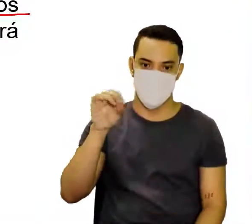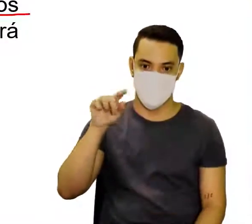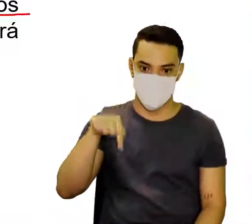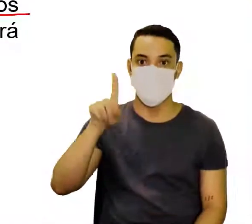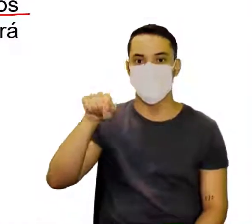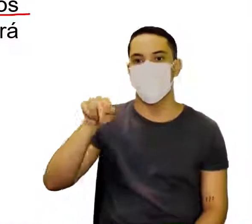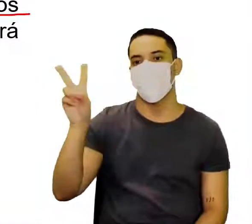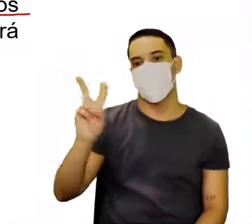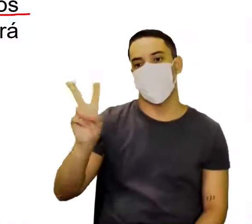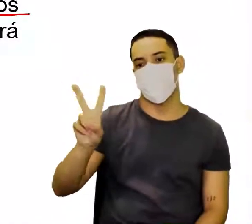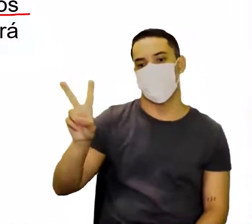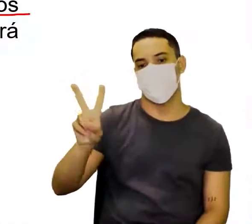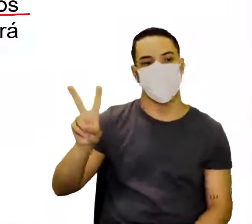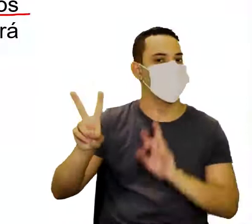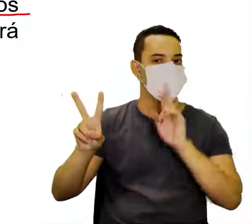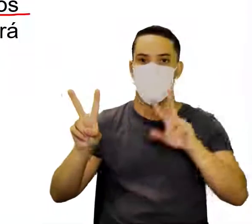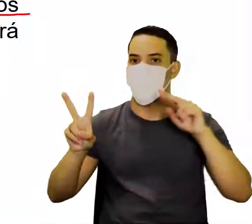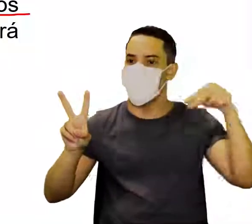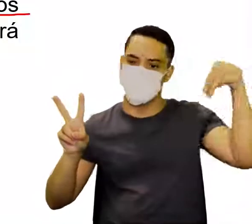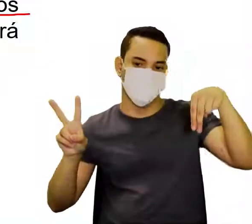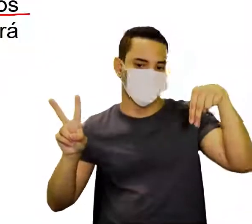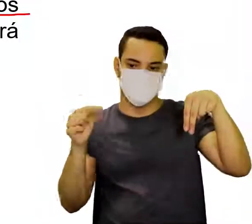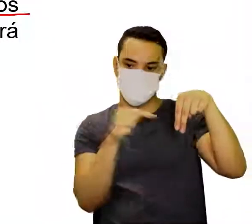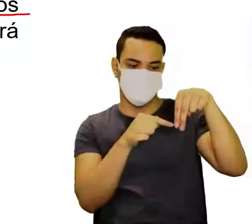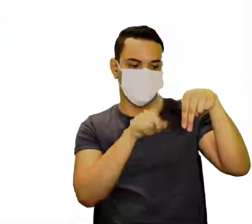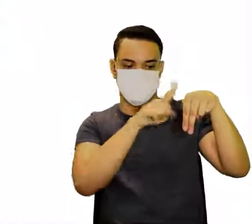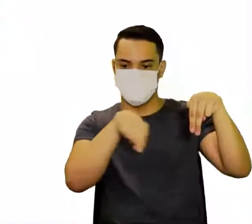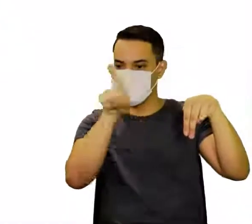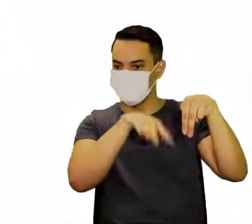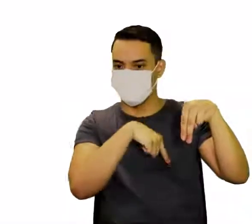em volts, ok? Entendido isso?